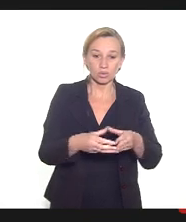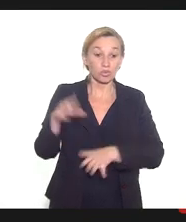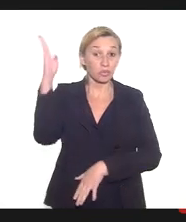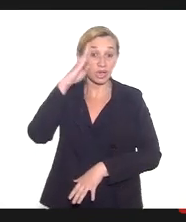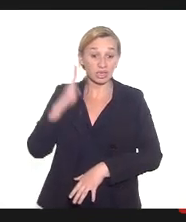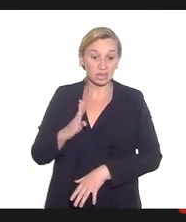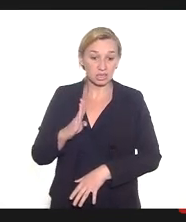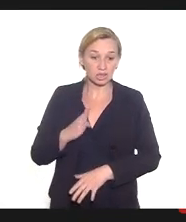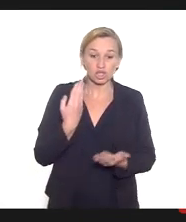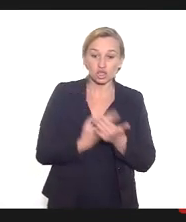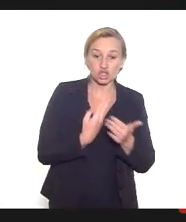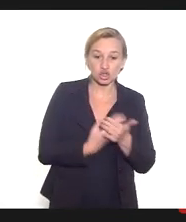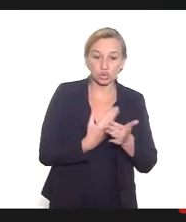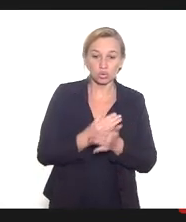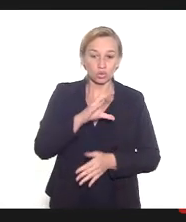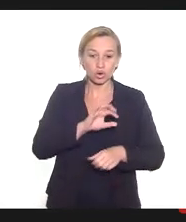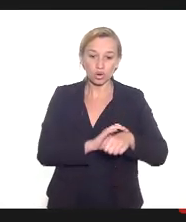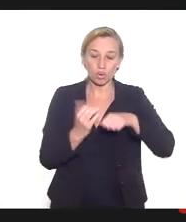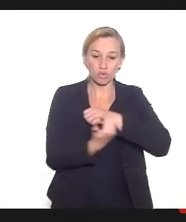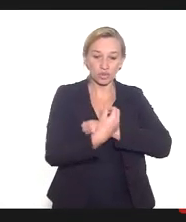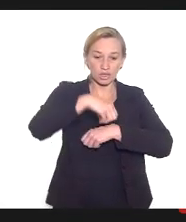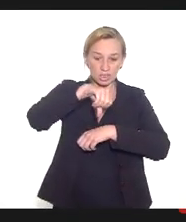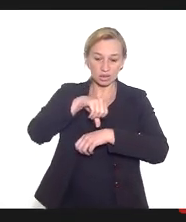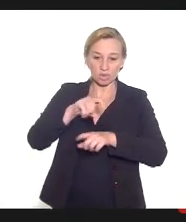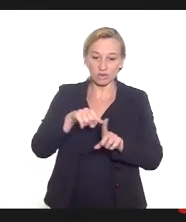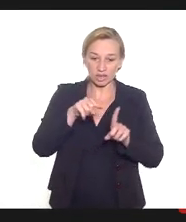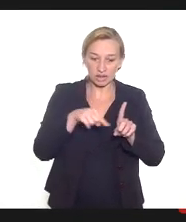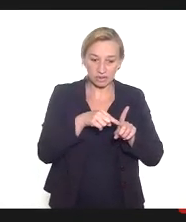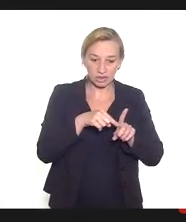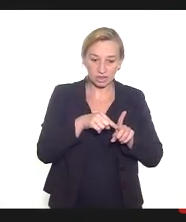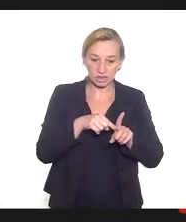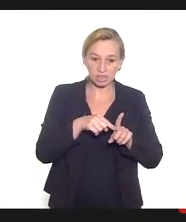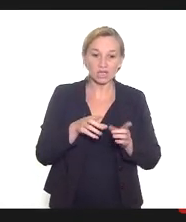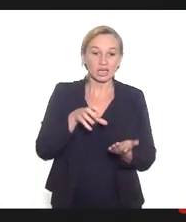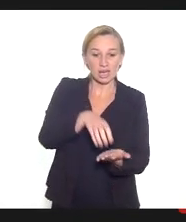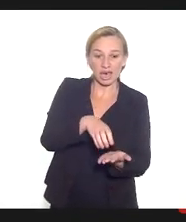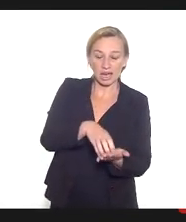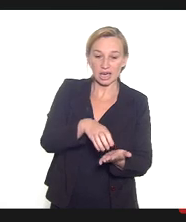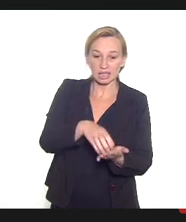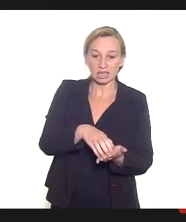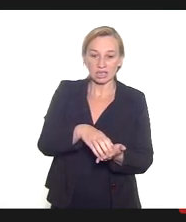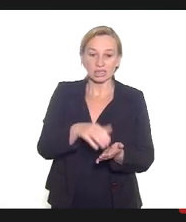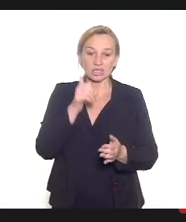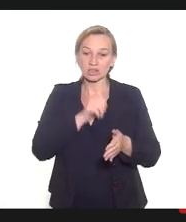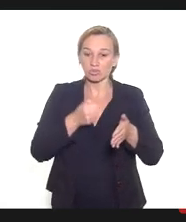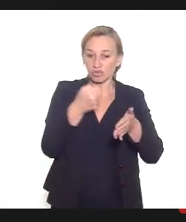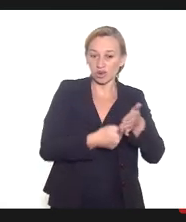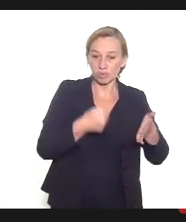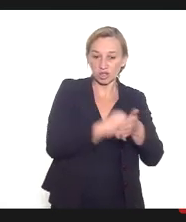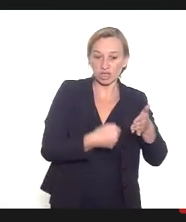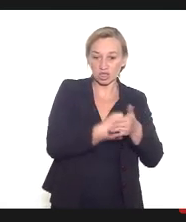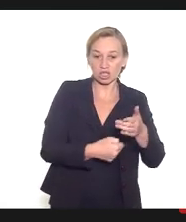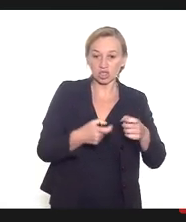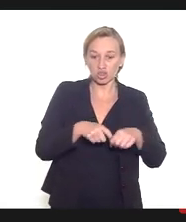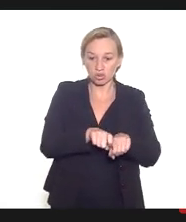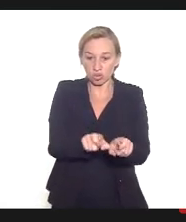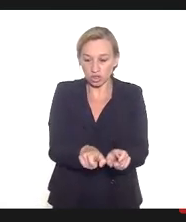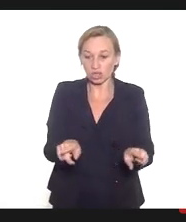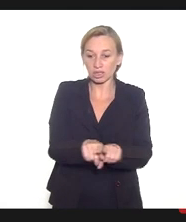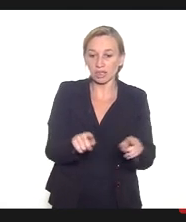brasileiro tem estudo de conferir 19 gravidez e a rede feminista de ginecologistas E obstetras então quando a gente vai